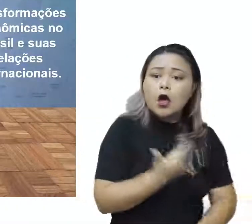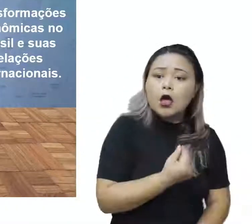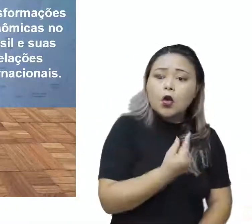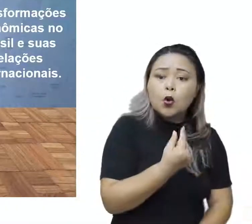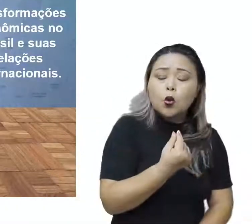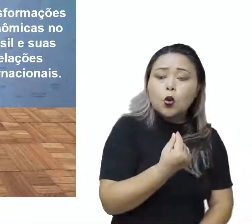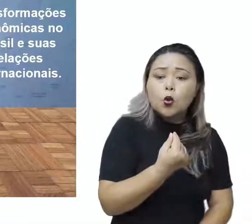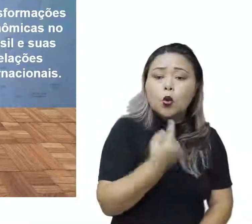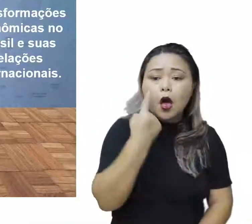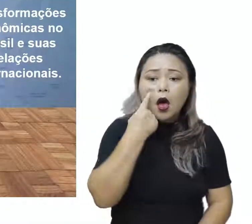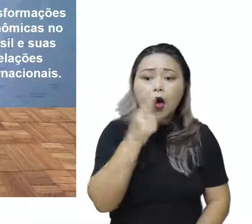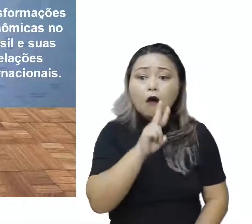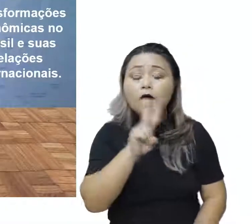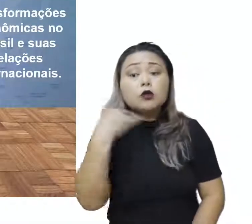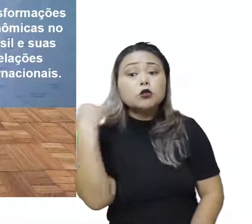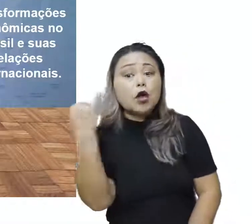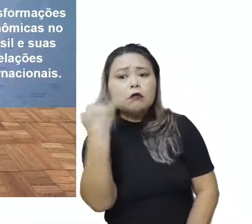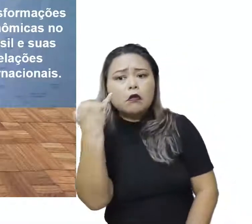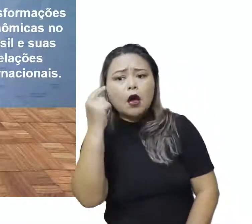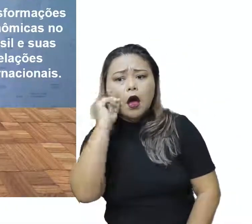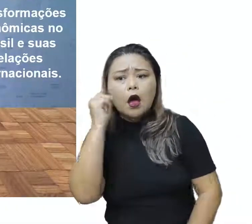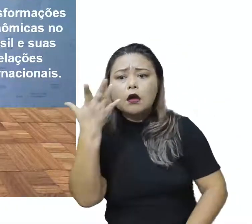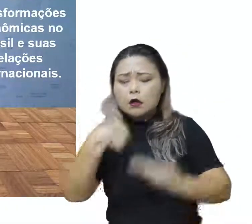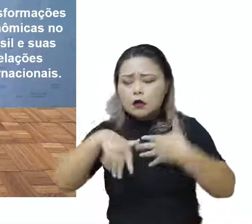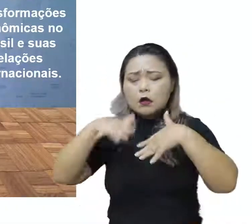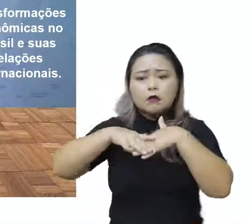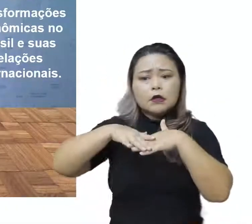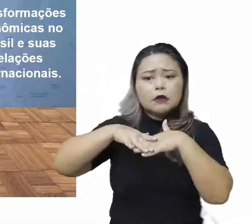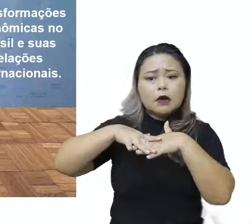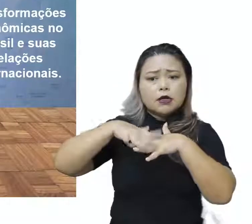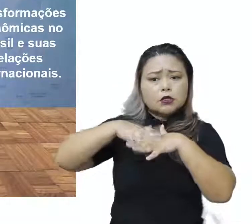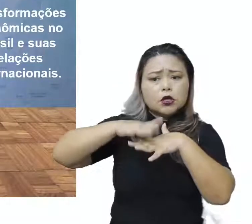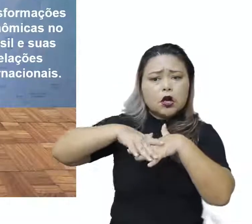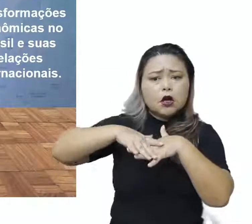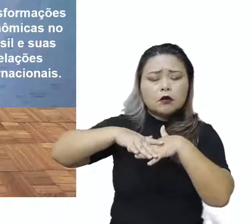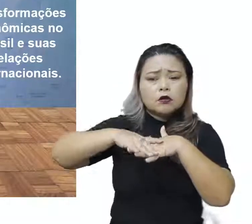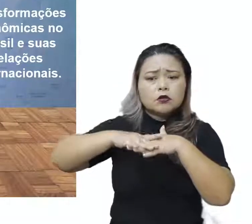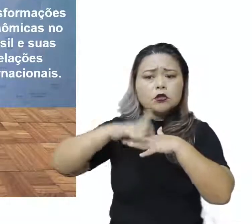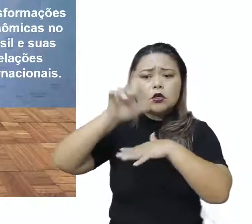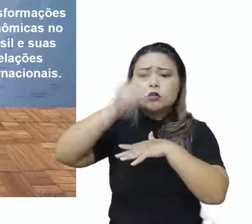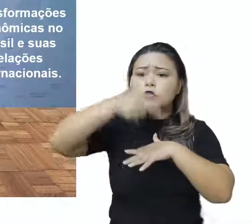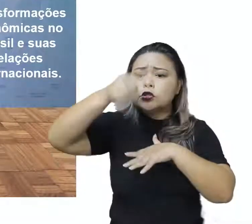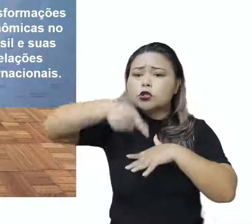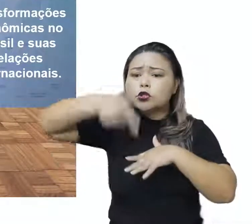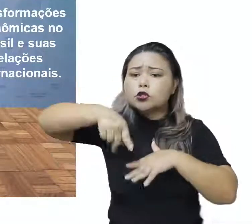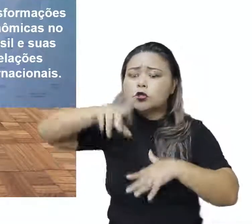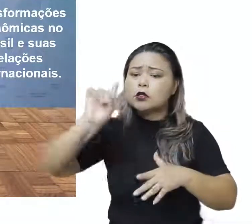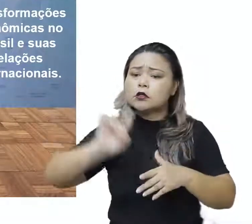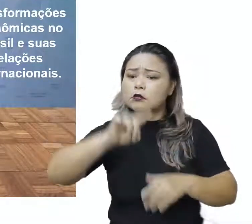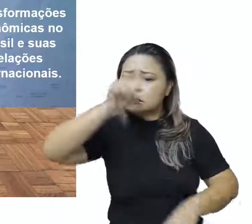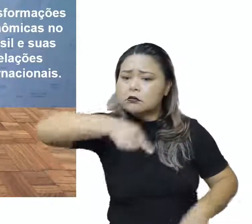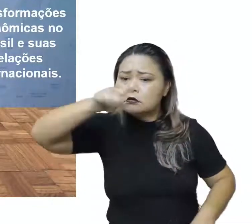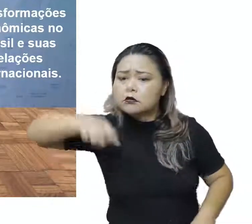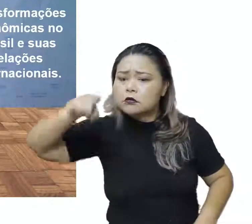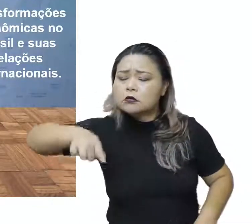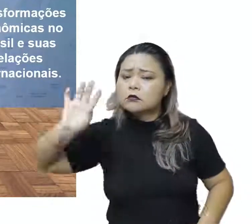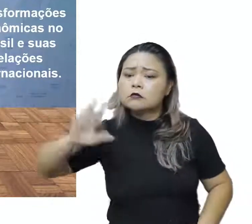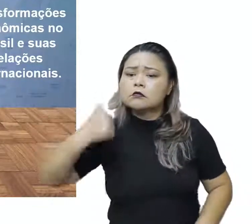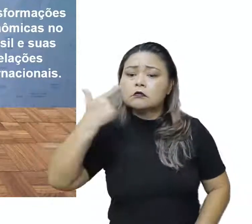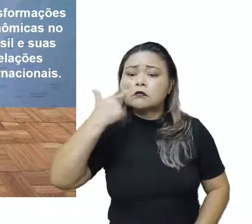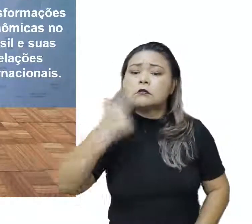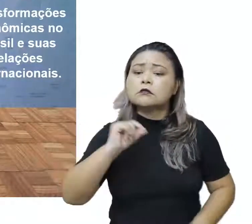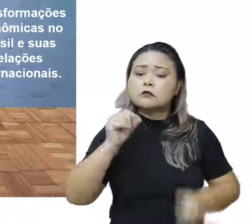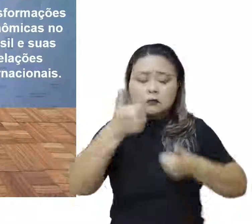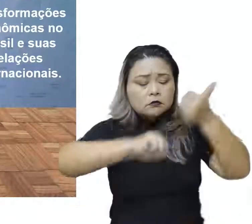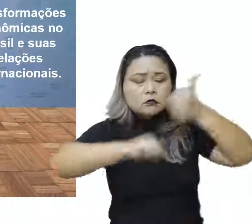econômica, veja a importância da matemática, de estatística. Se você